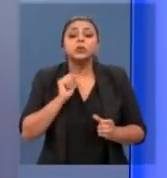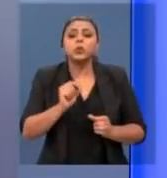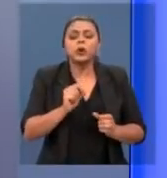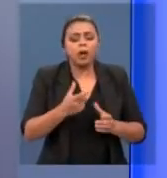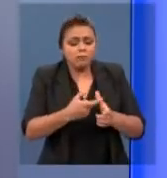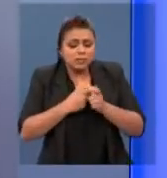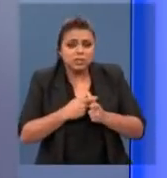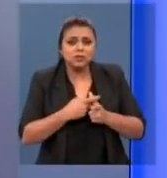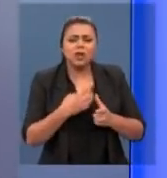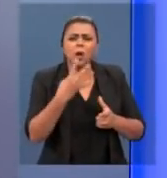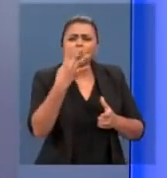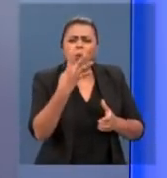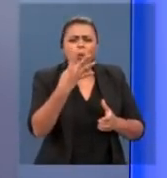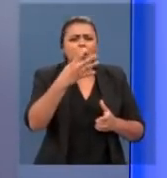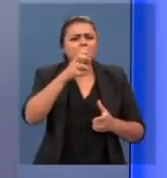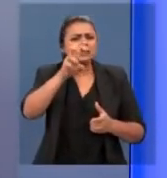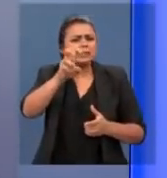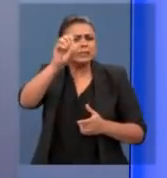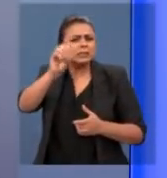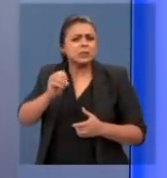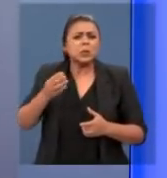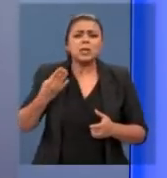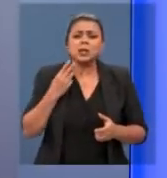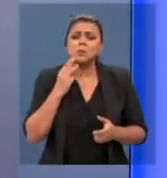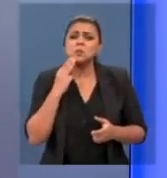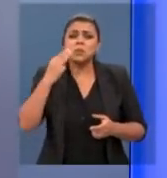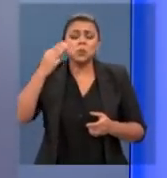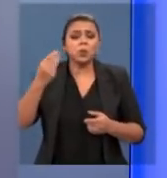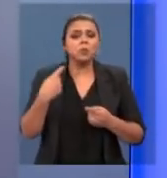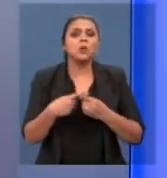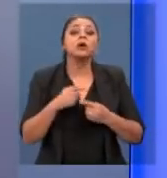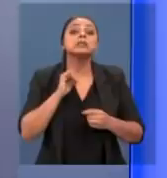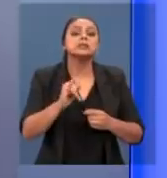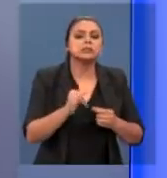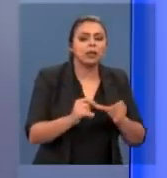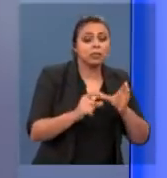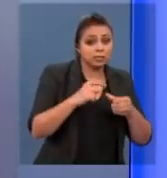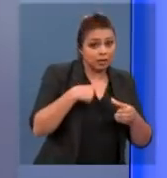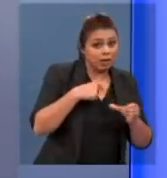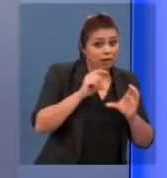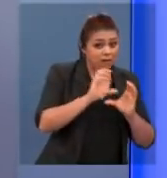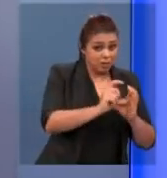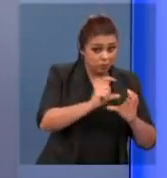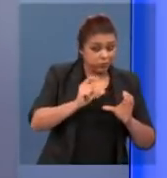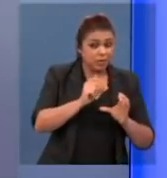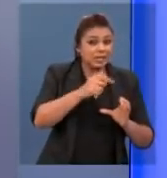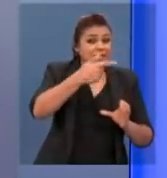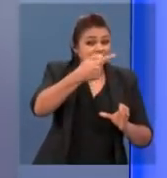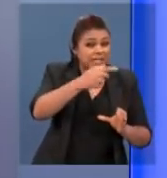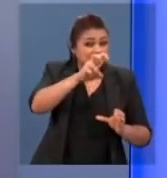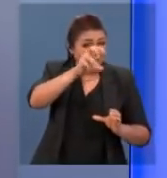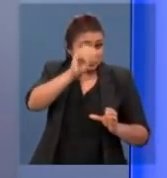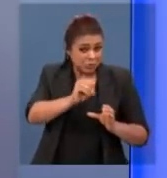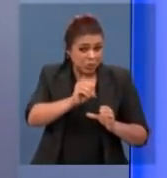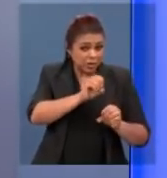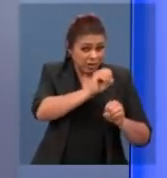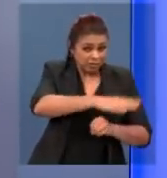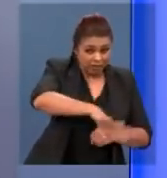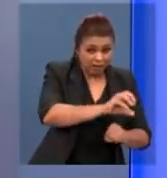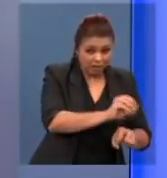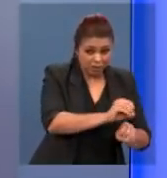450 milhões porque se você transfere 780 milhões da conta da educação para a previdência